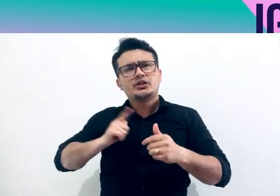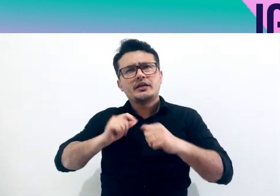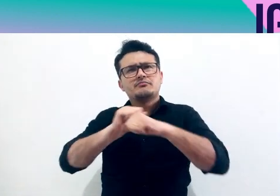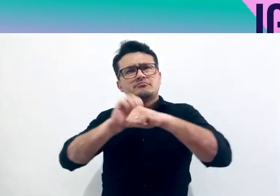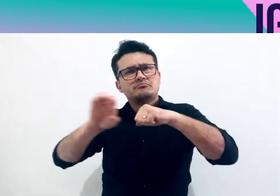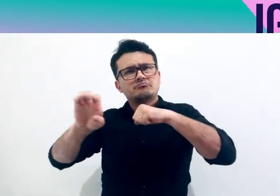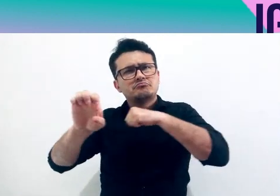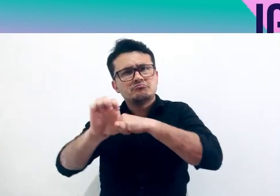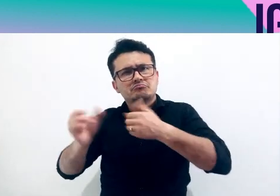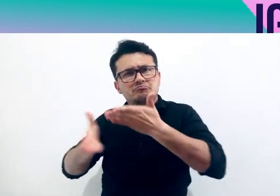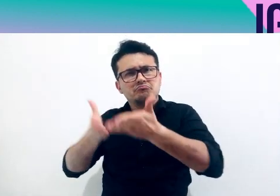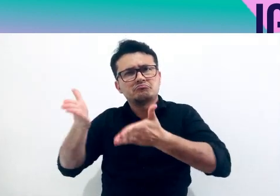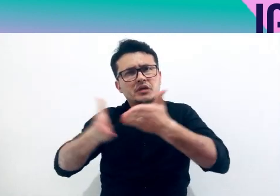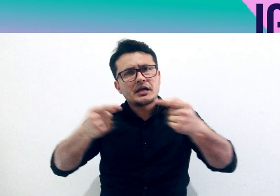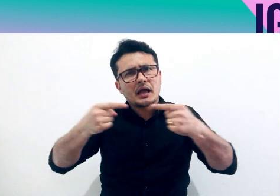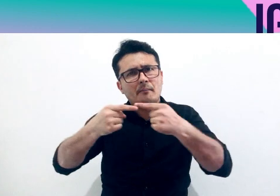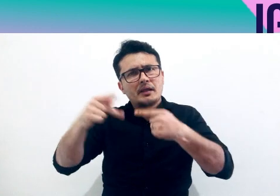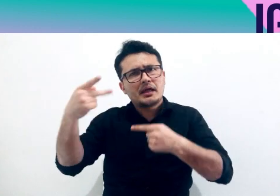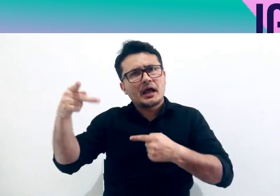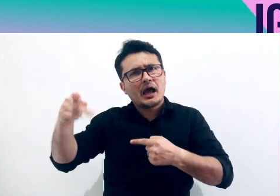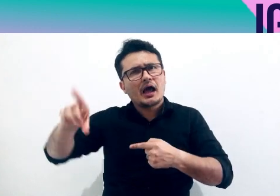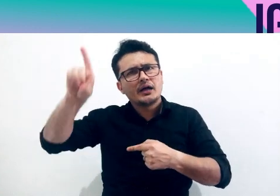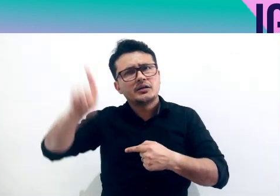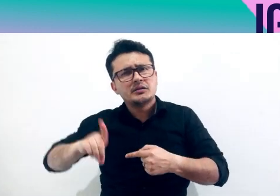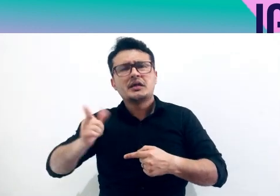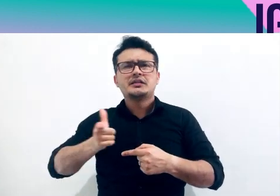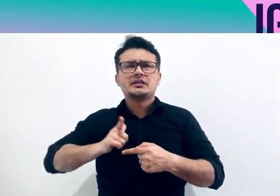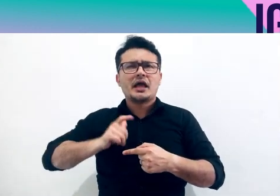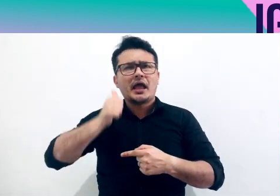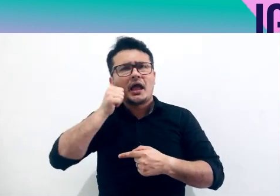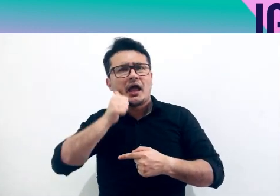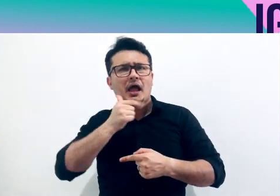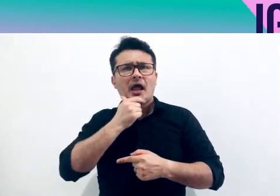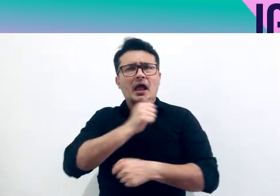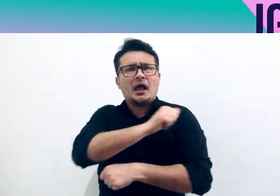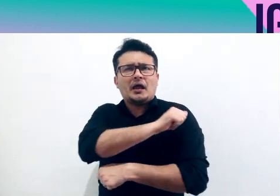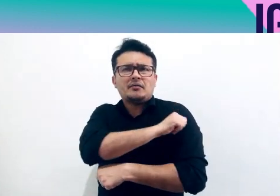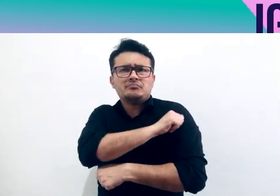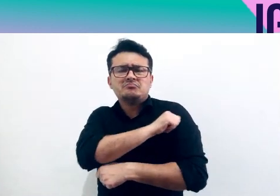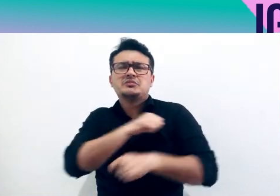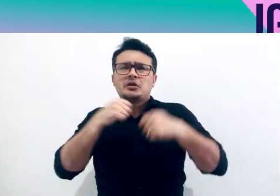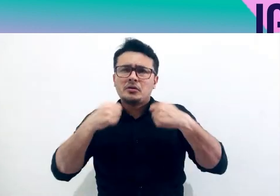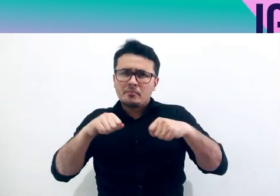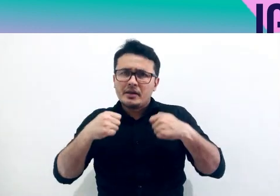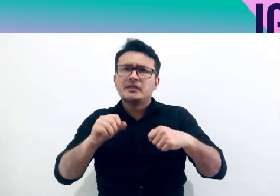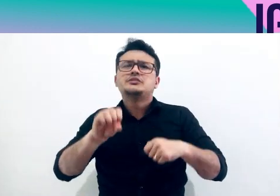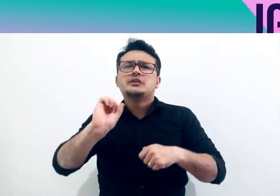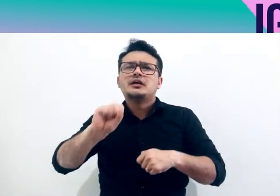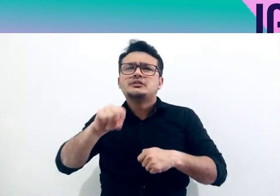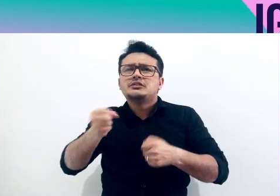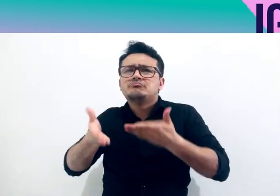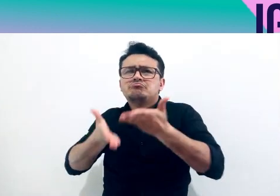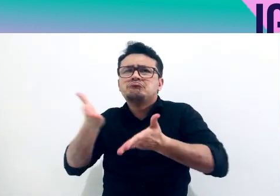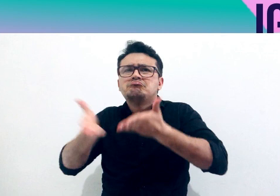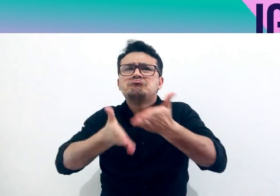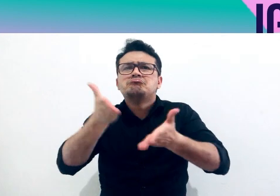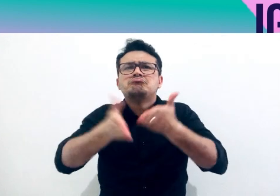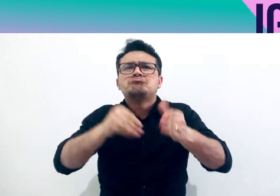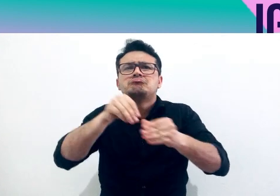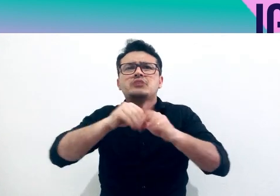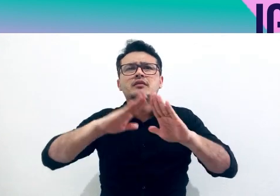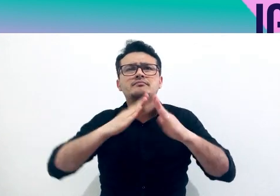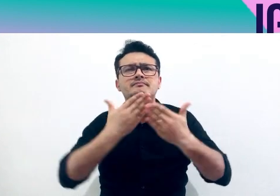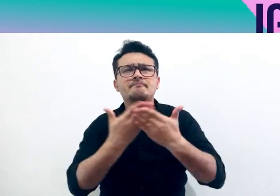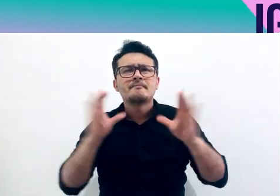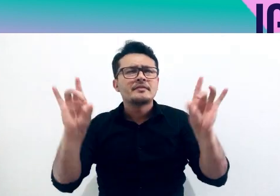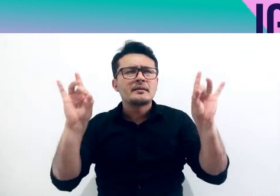conforme suas necessidades. De fato, existem alunos e alunas que necessitam desse tipo de atendimento em escolas